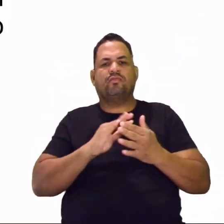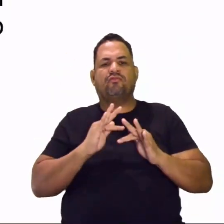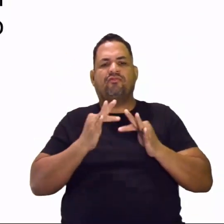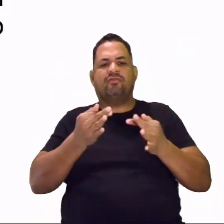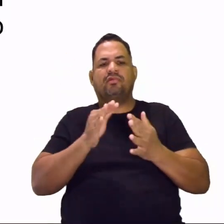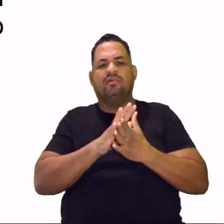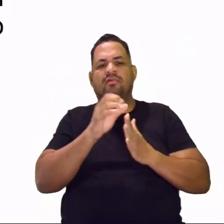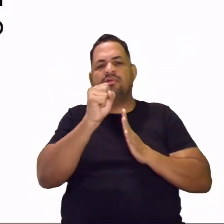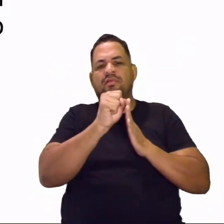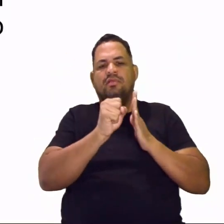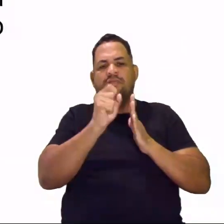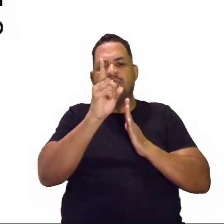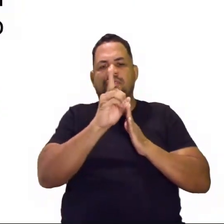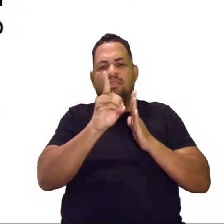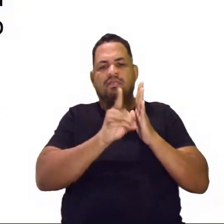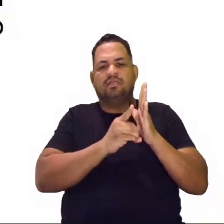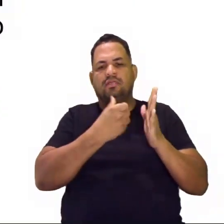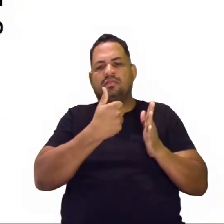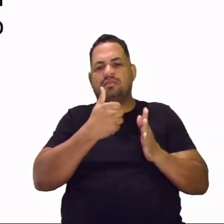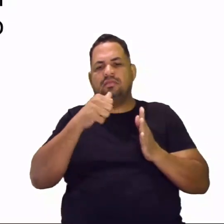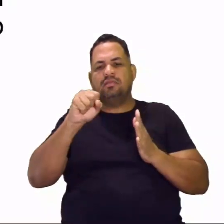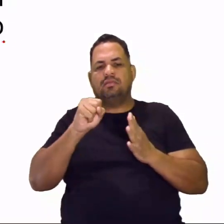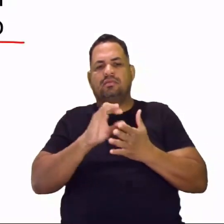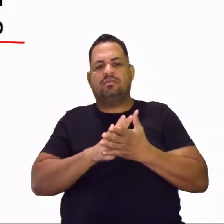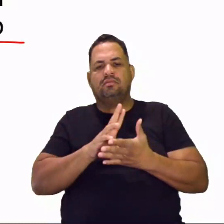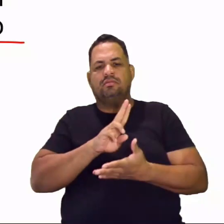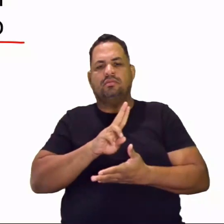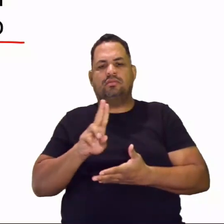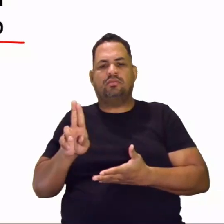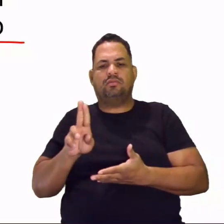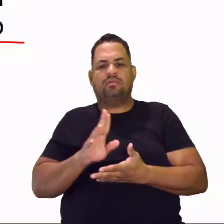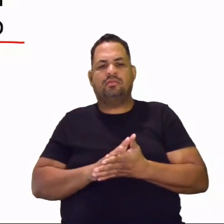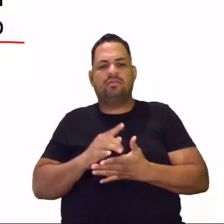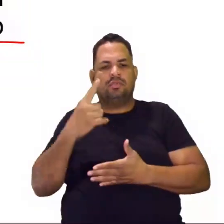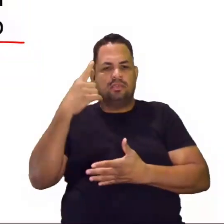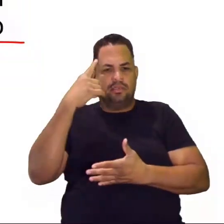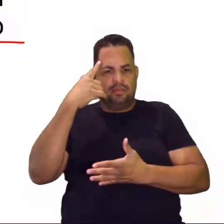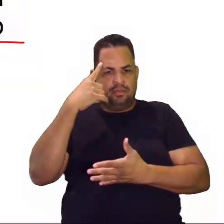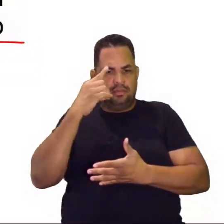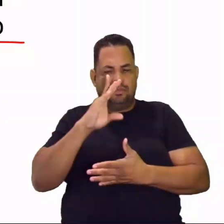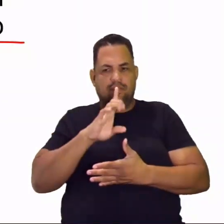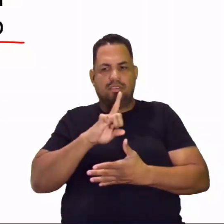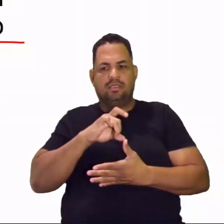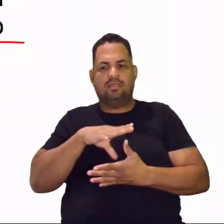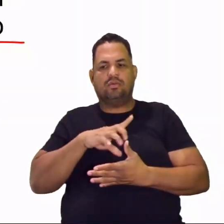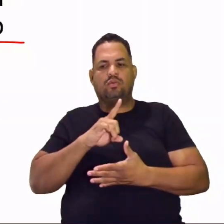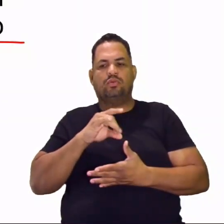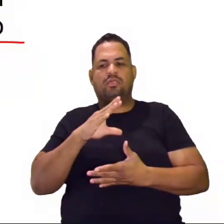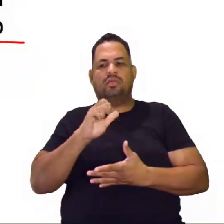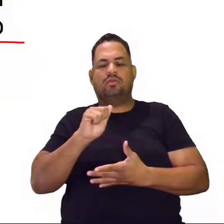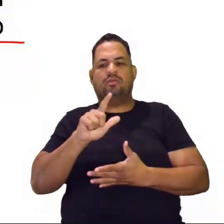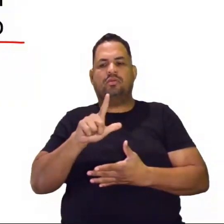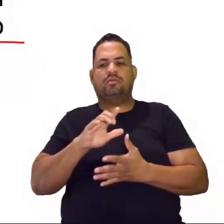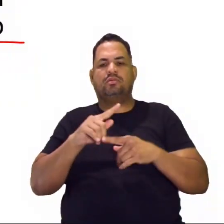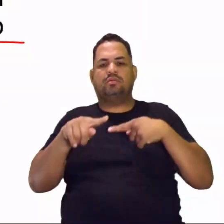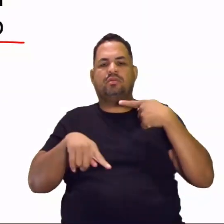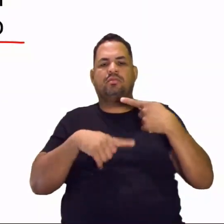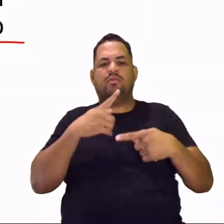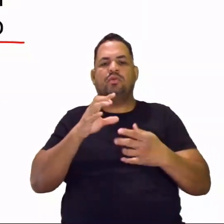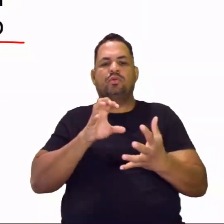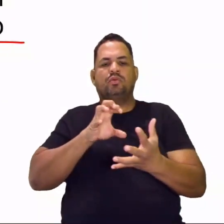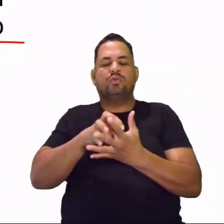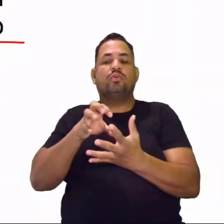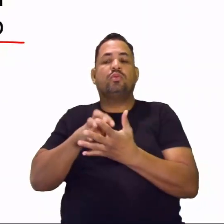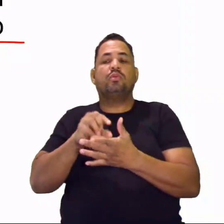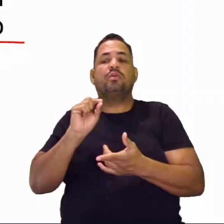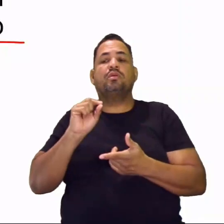fins da década de 80 e aqui foi chamado pelos seus expoentes como pensamento decolonial. Então, o pensamento decolonial é o pós-colonialismo. O